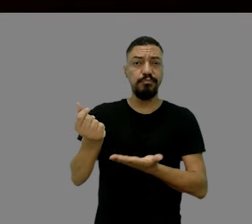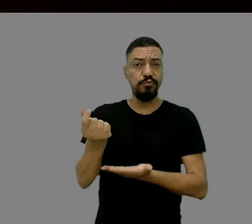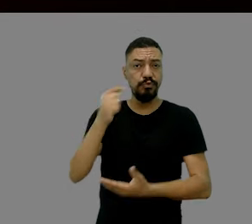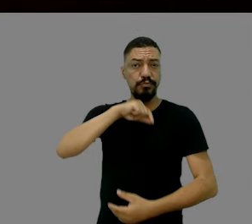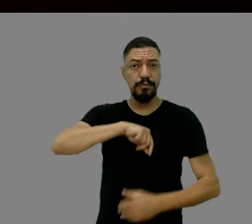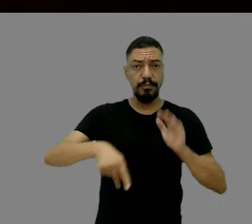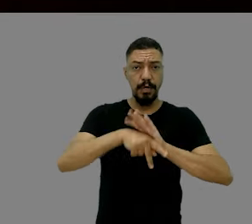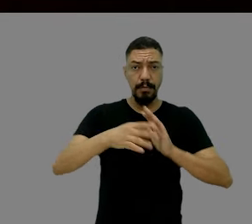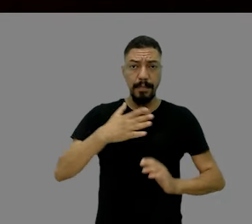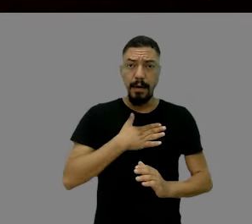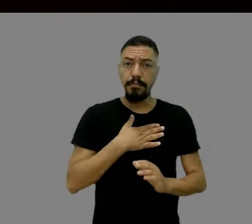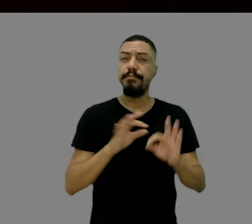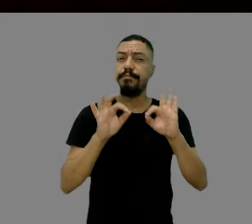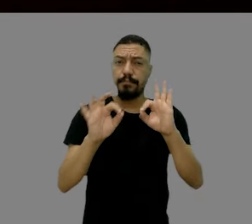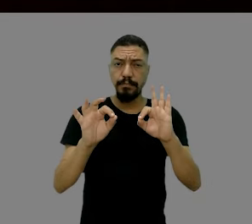Eu sou